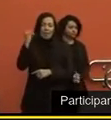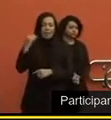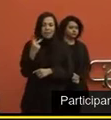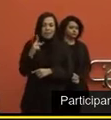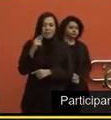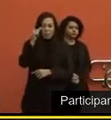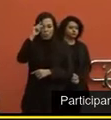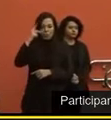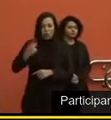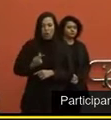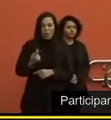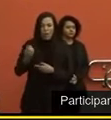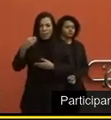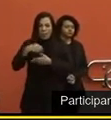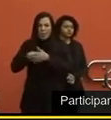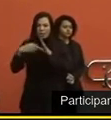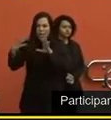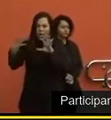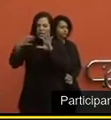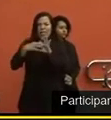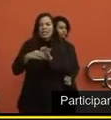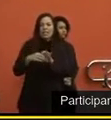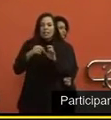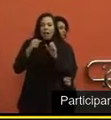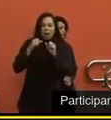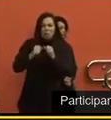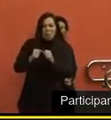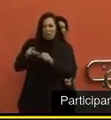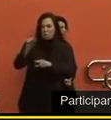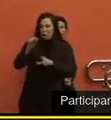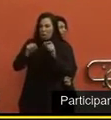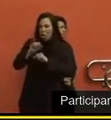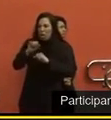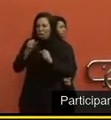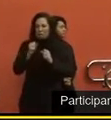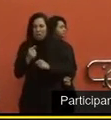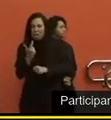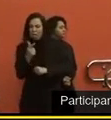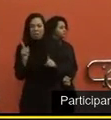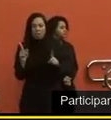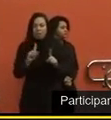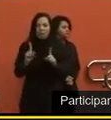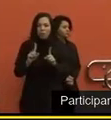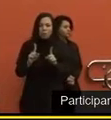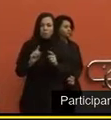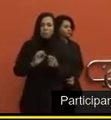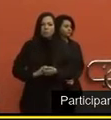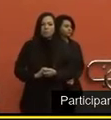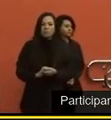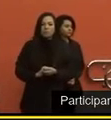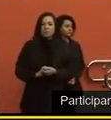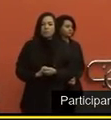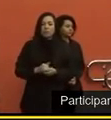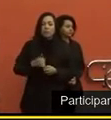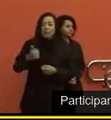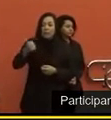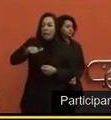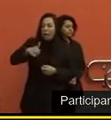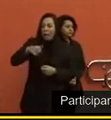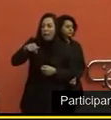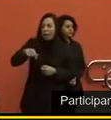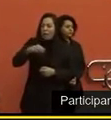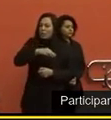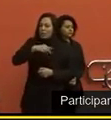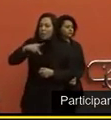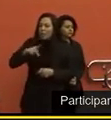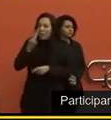humano, não estão ao alcance do poder de disposição inerente à autonomia da vontade. Qualificar o Ministério Público